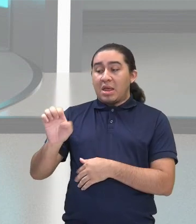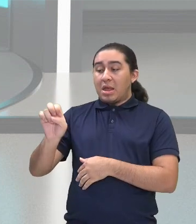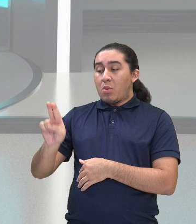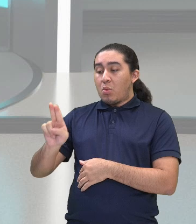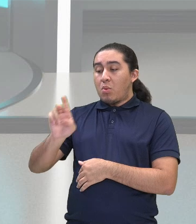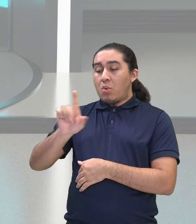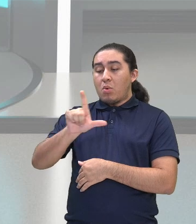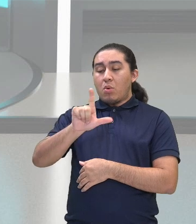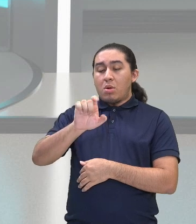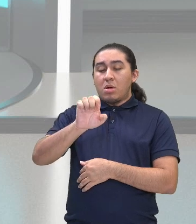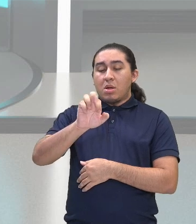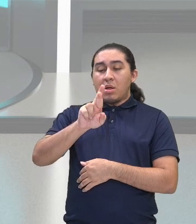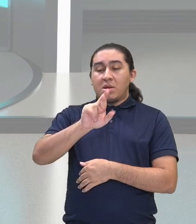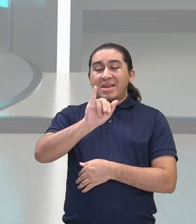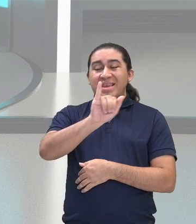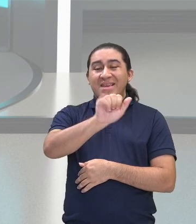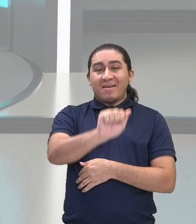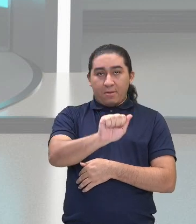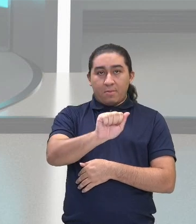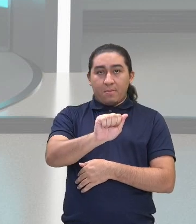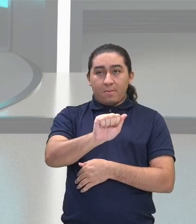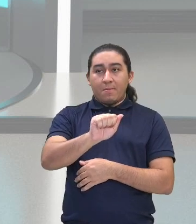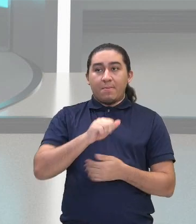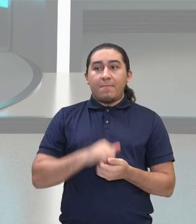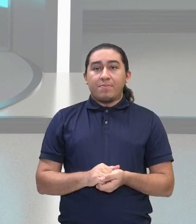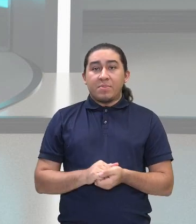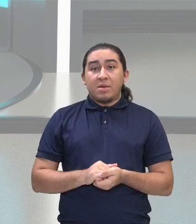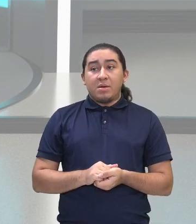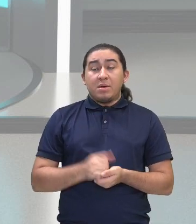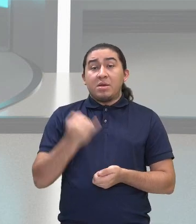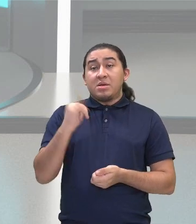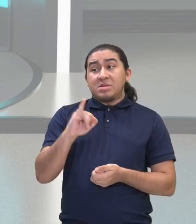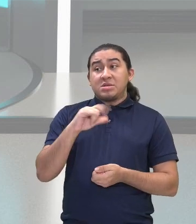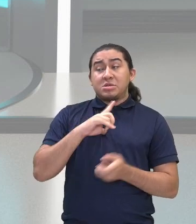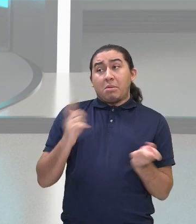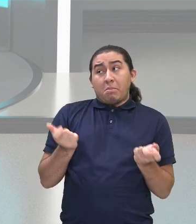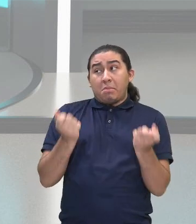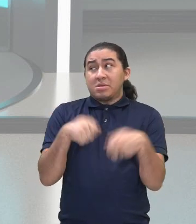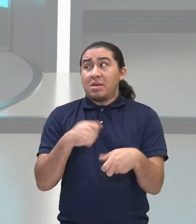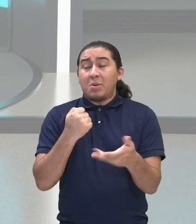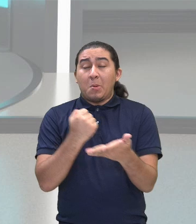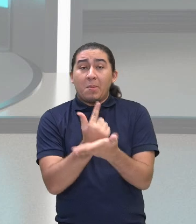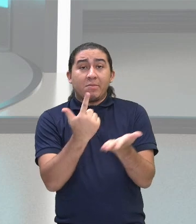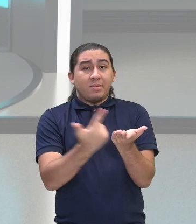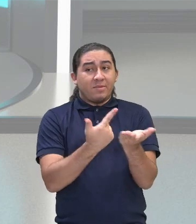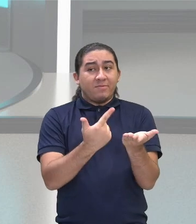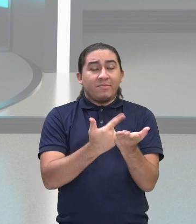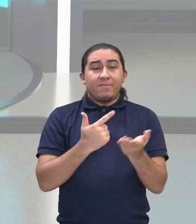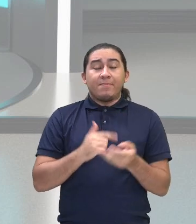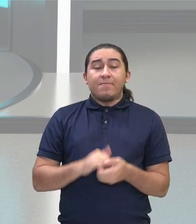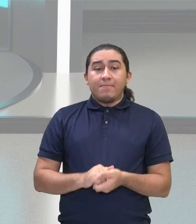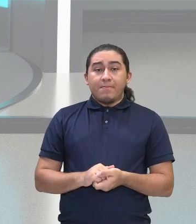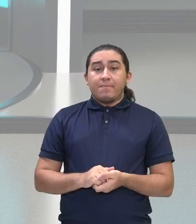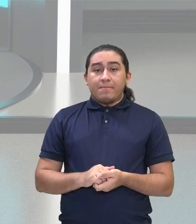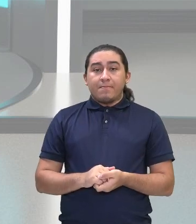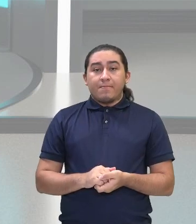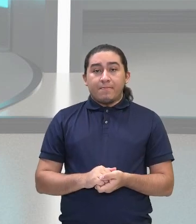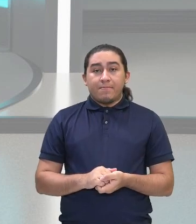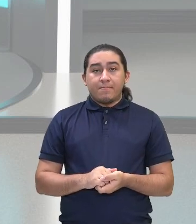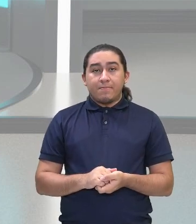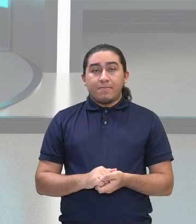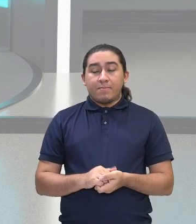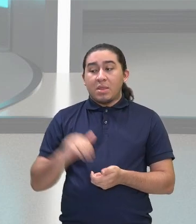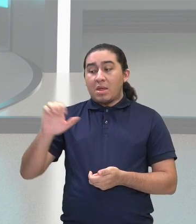Vidas Secas. Eu leria se eu tivesse condições de comprar o livro. Eu